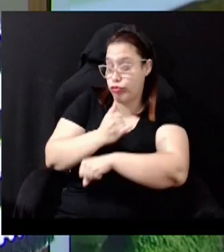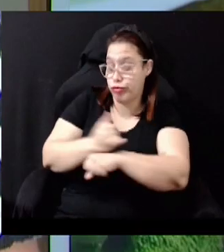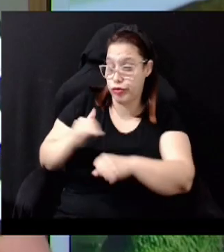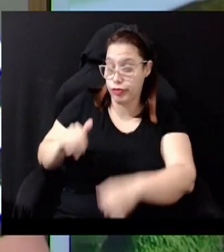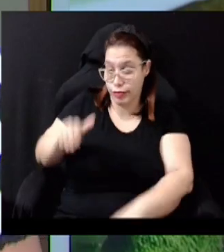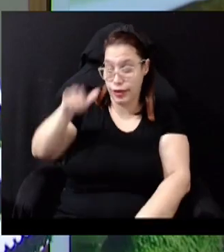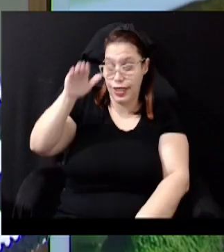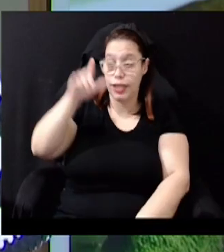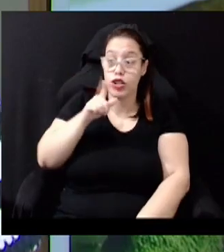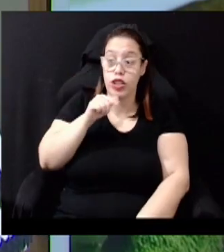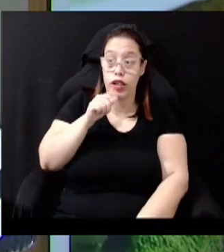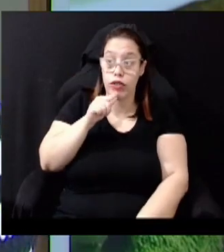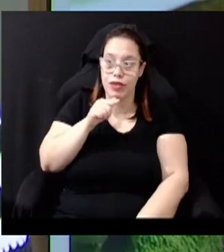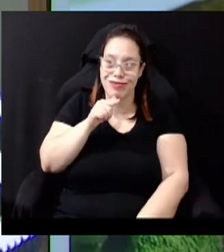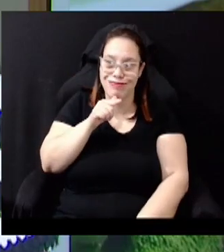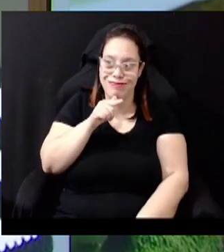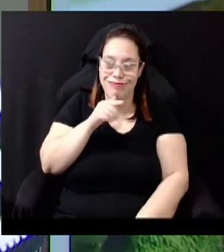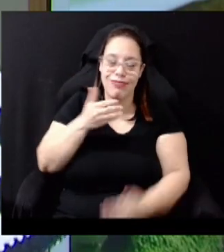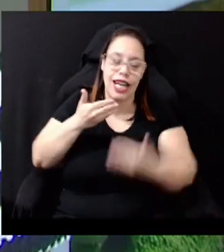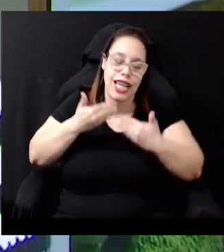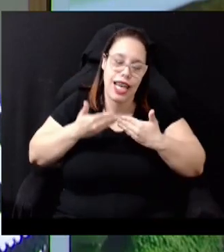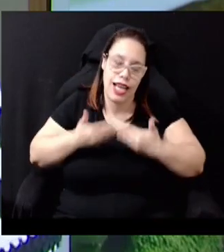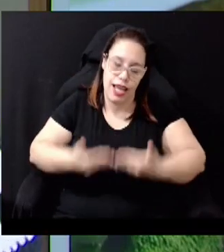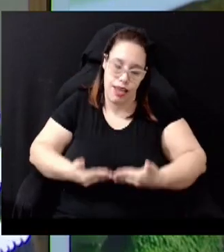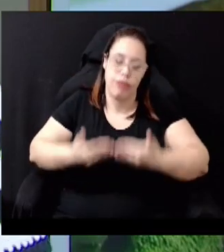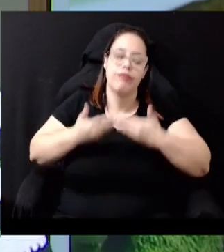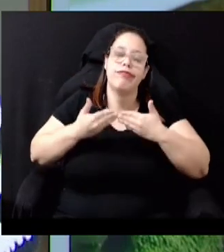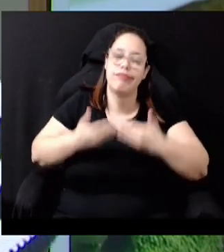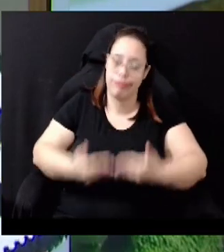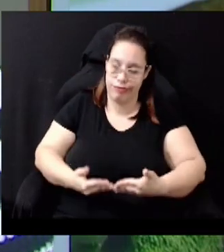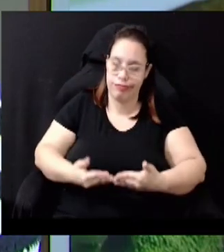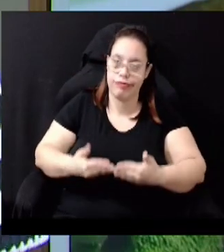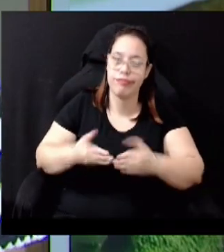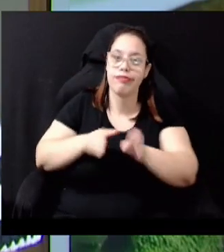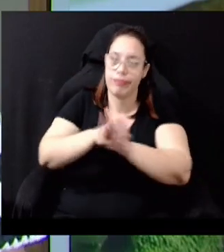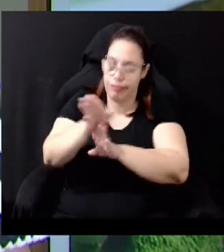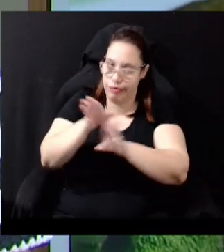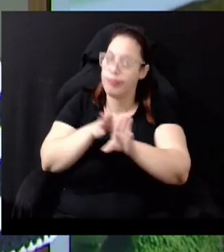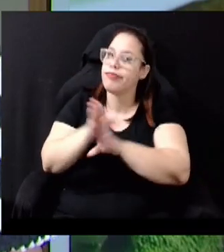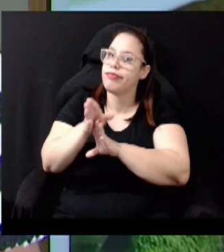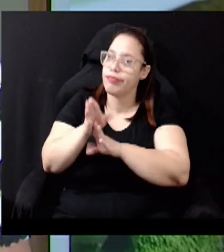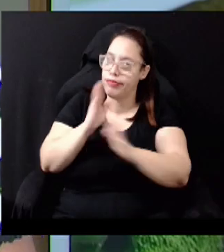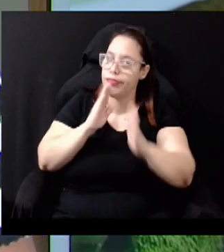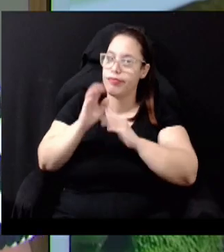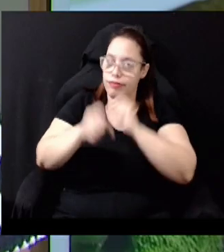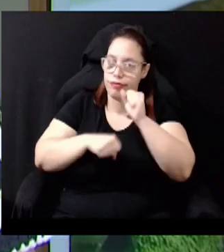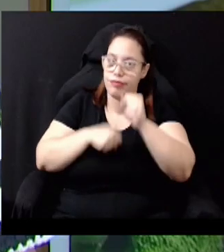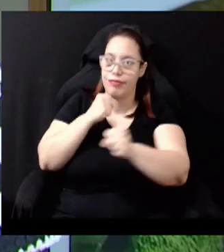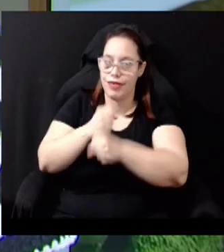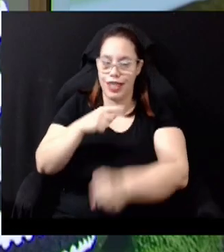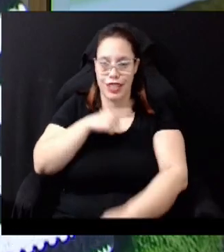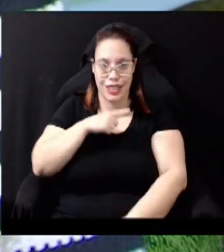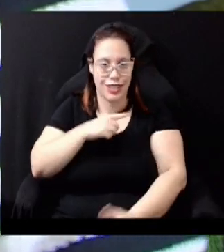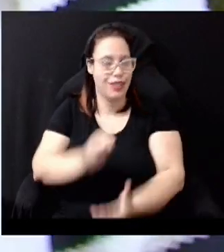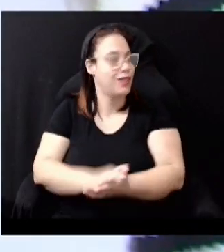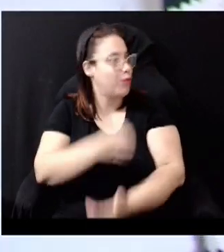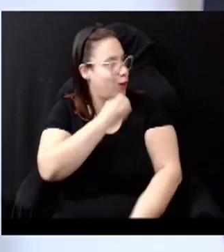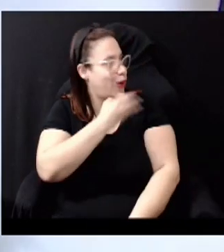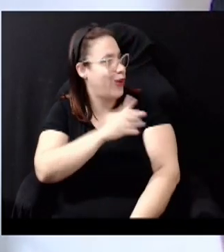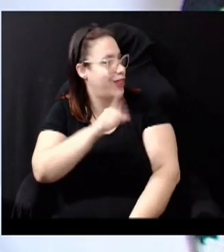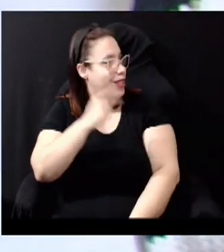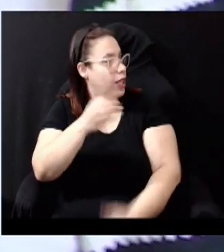São alimentos mais leves, portanto, mais recomendados para essa estação do ano que a gente tem. Boa, além da